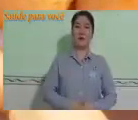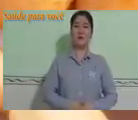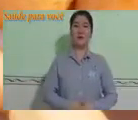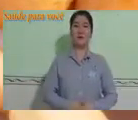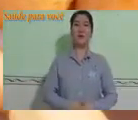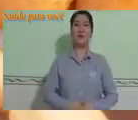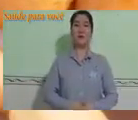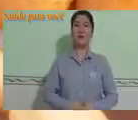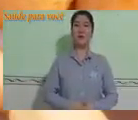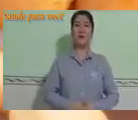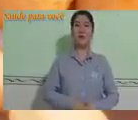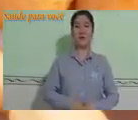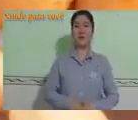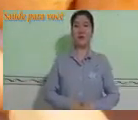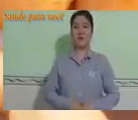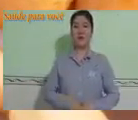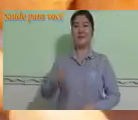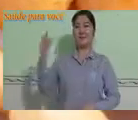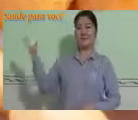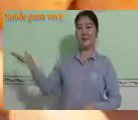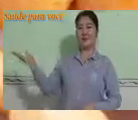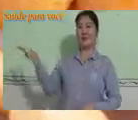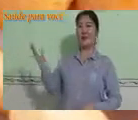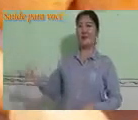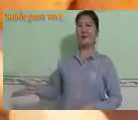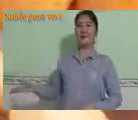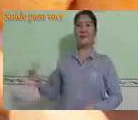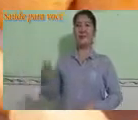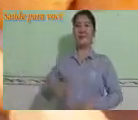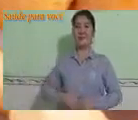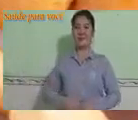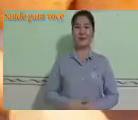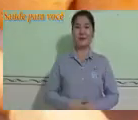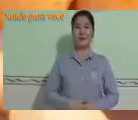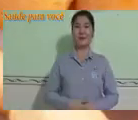Mesmo que isto não tenha sido percebido a nascença, ponto